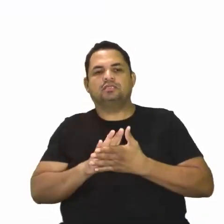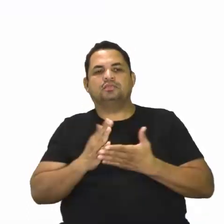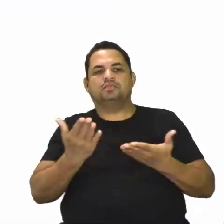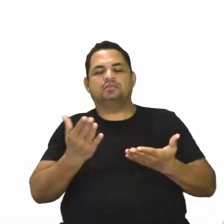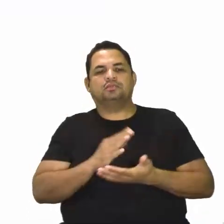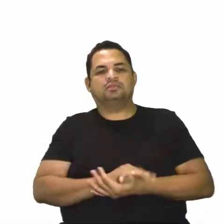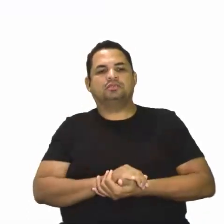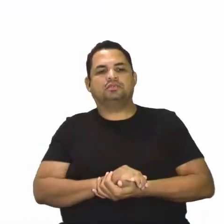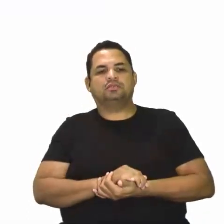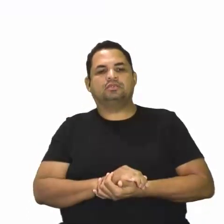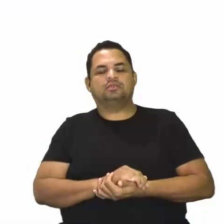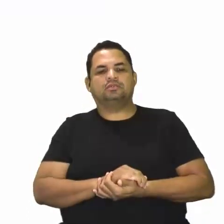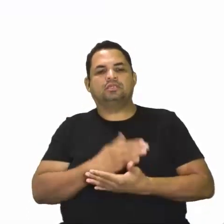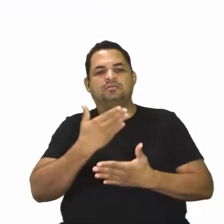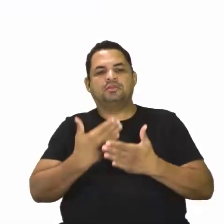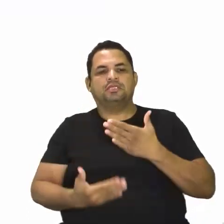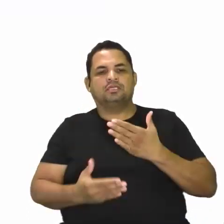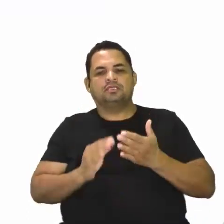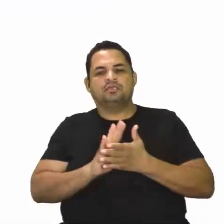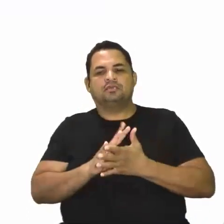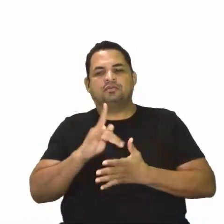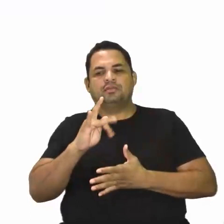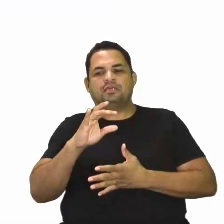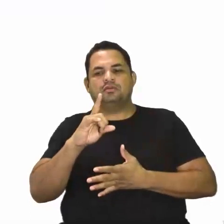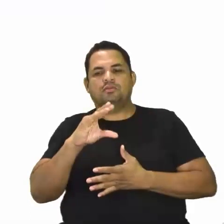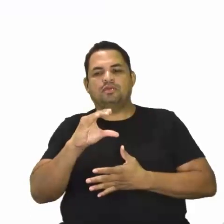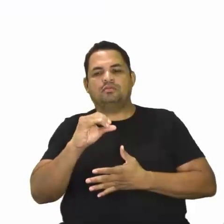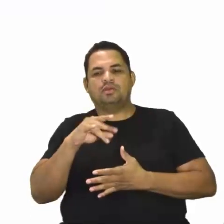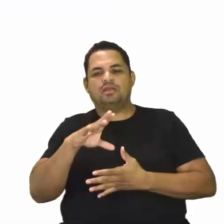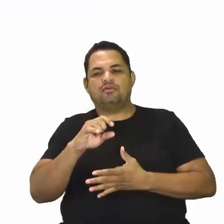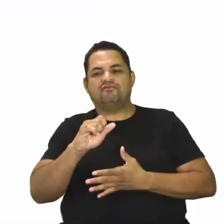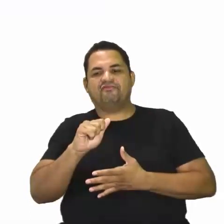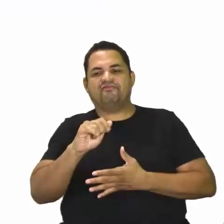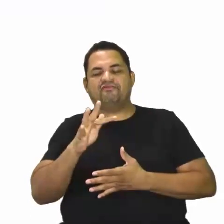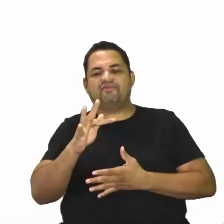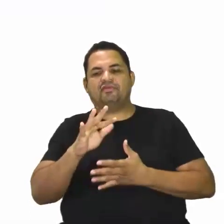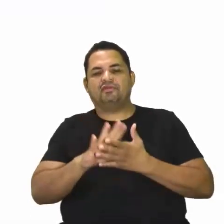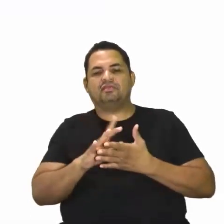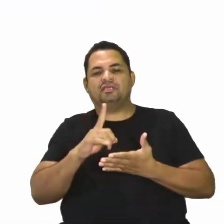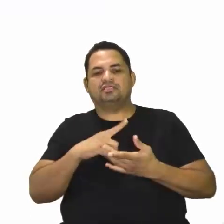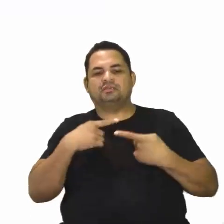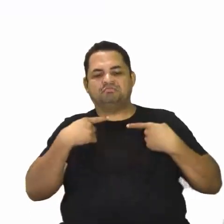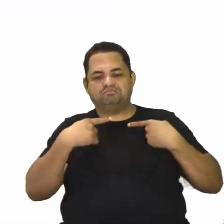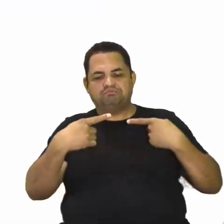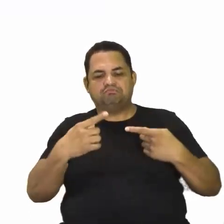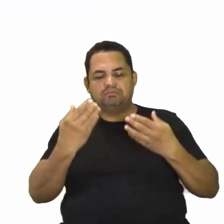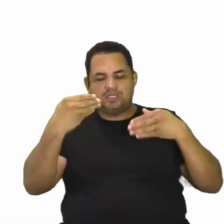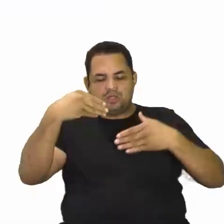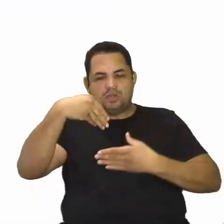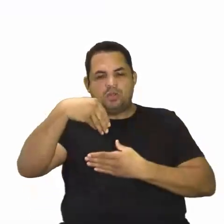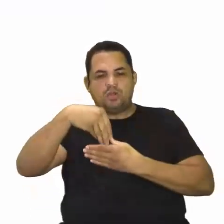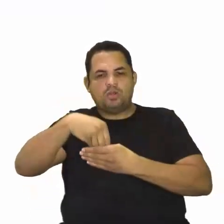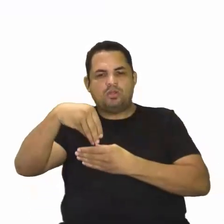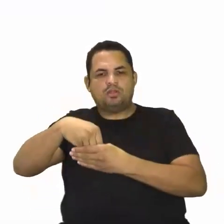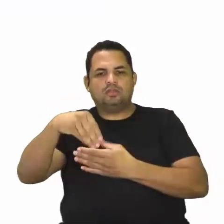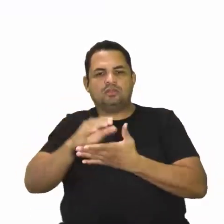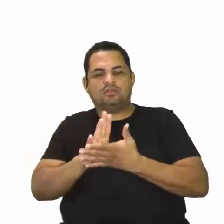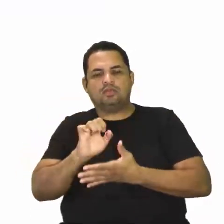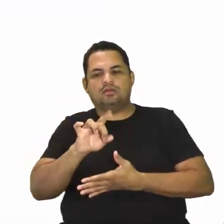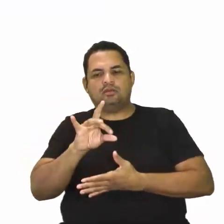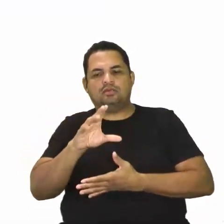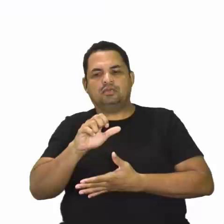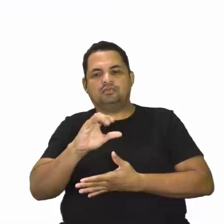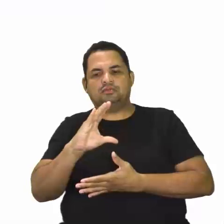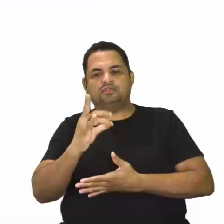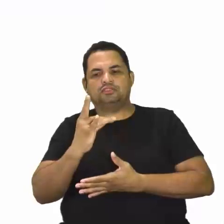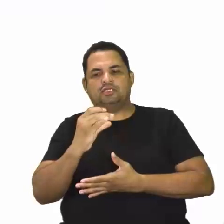Mário Andreasa, vai ser derrotado pelo Paulo Maluf e nós temos aí essa disputa eleitoral. Aureliano Chaves, José Sarney